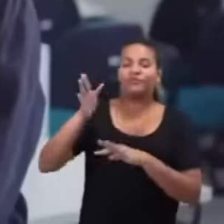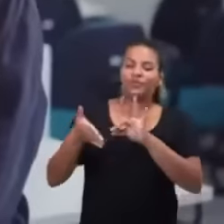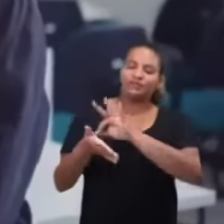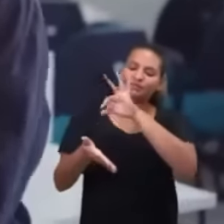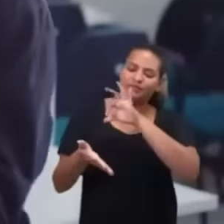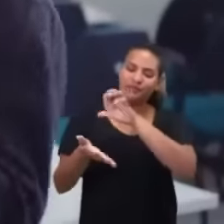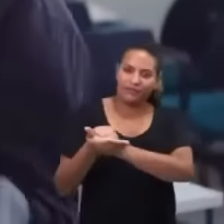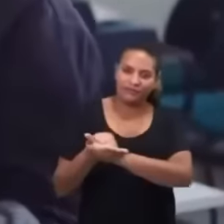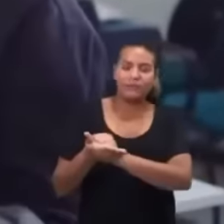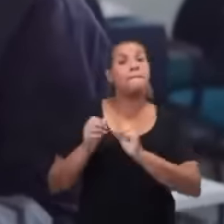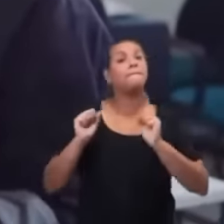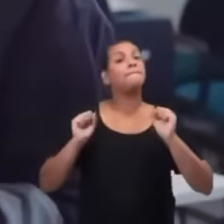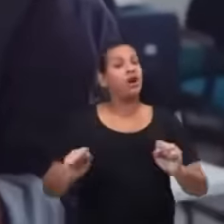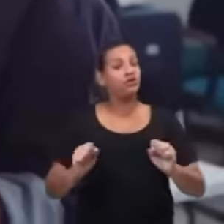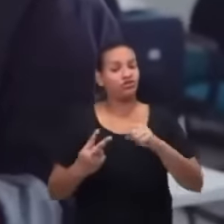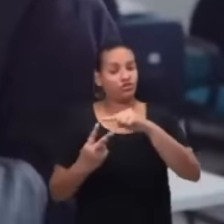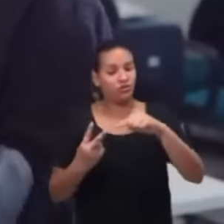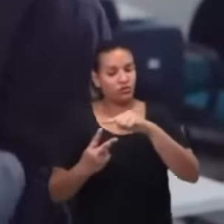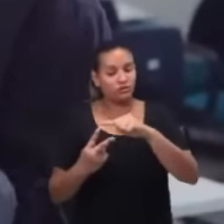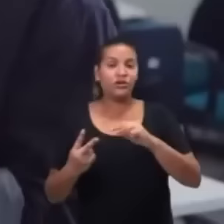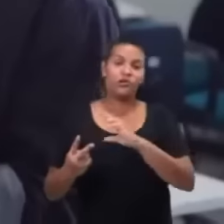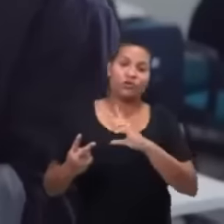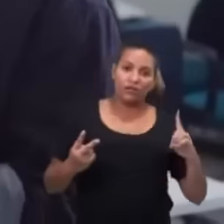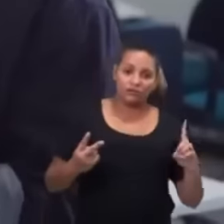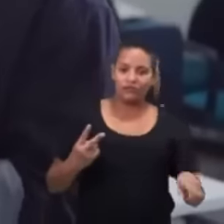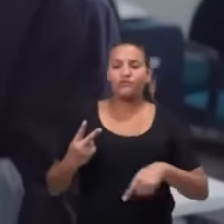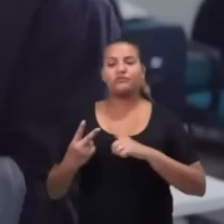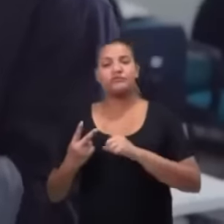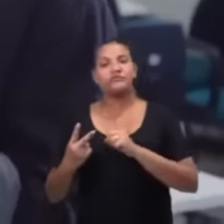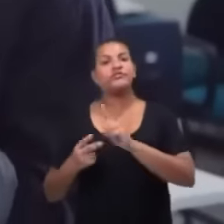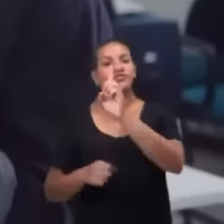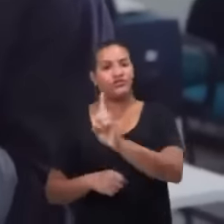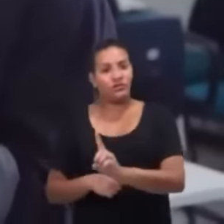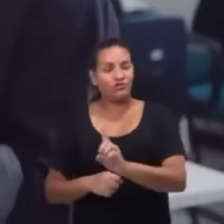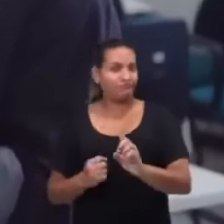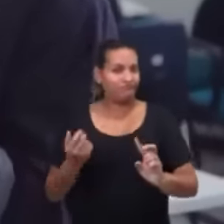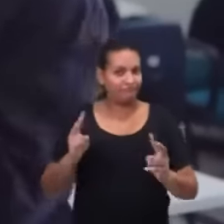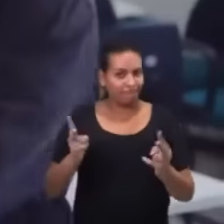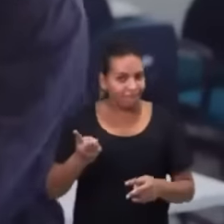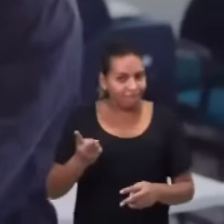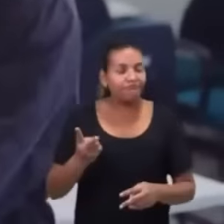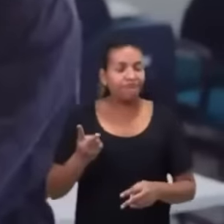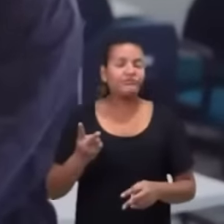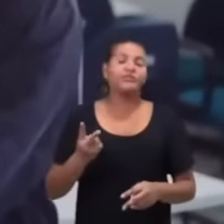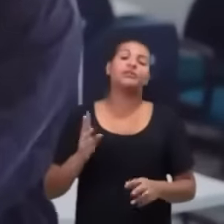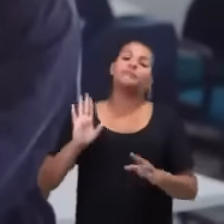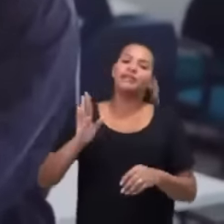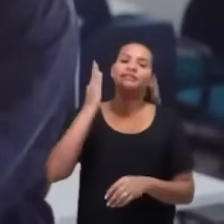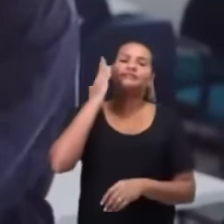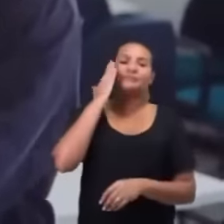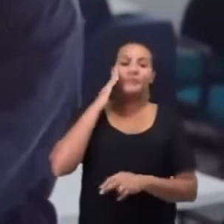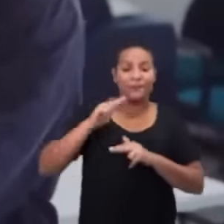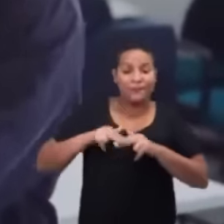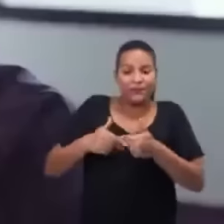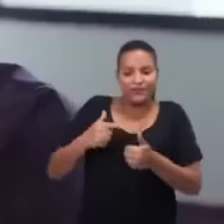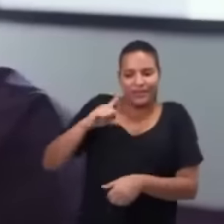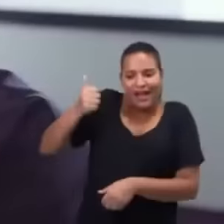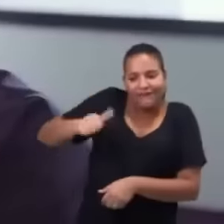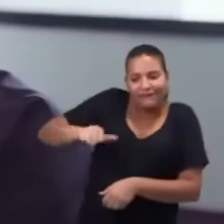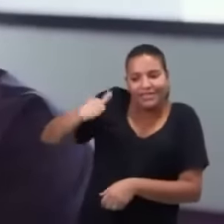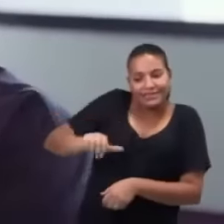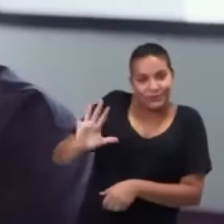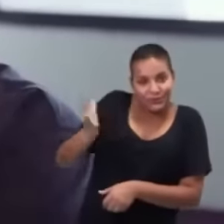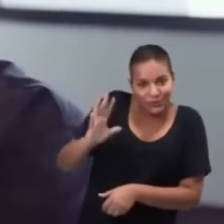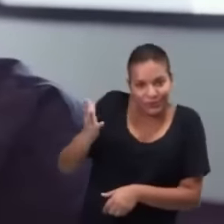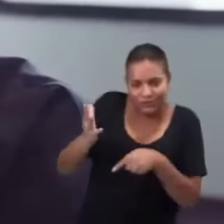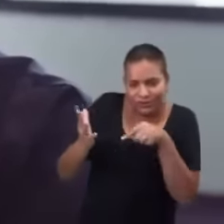coordenador pedagógico ou diretor de escola. Essa avaliação situacional é o primeiro passo para definir esse perfil do